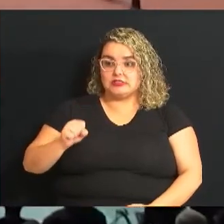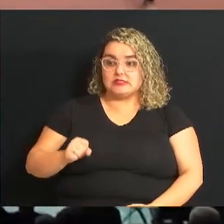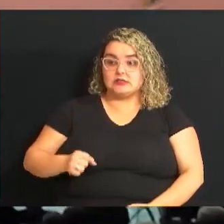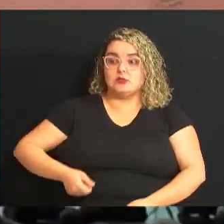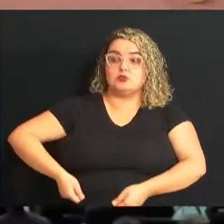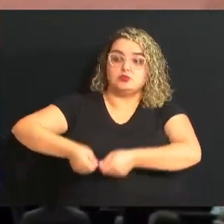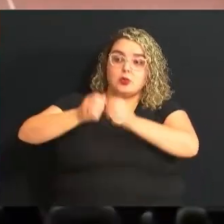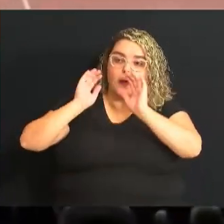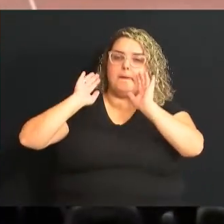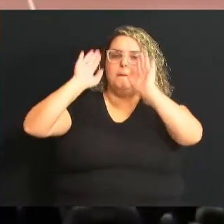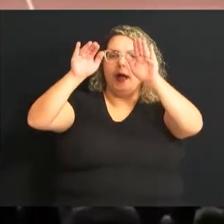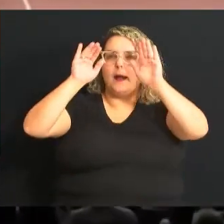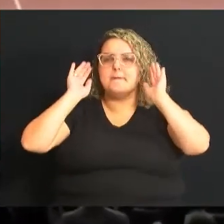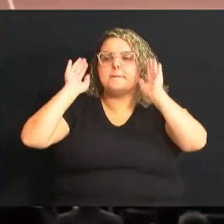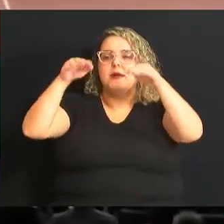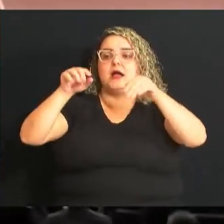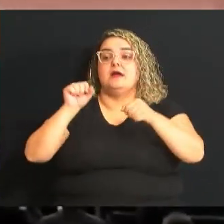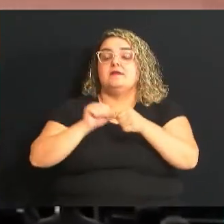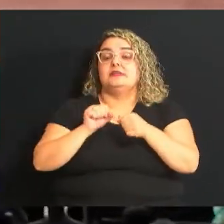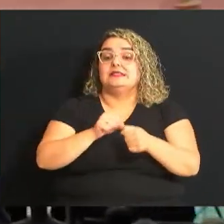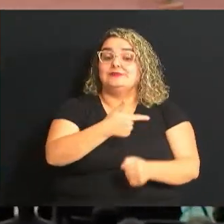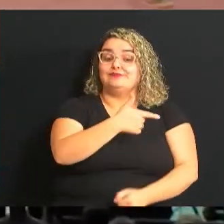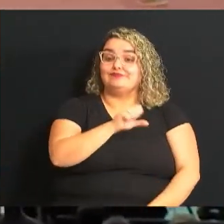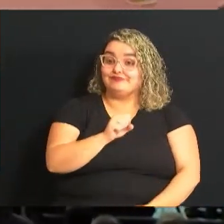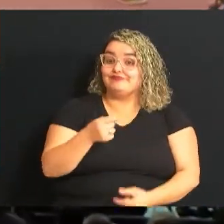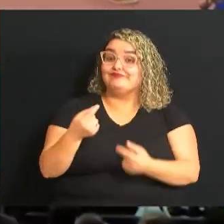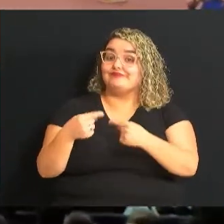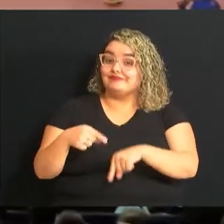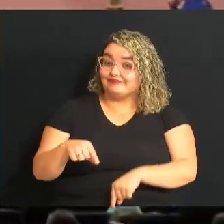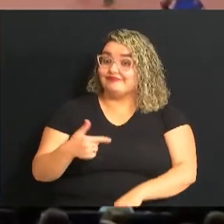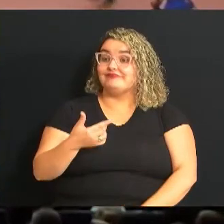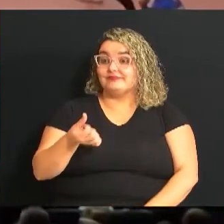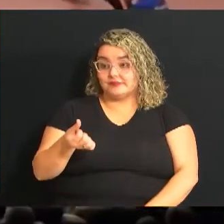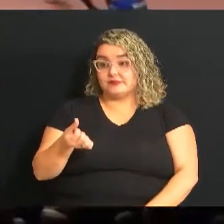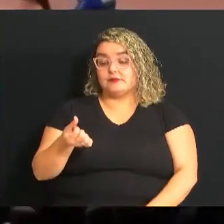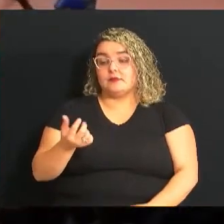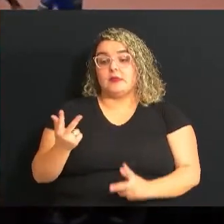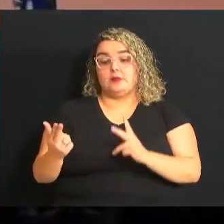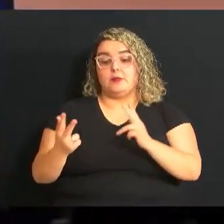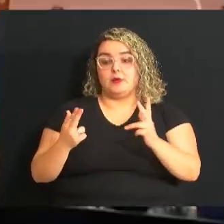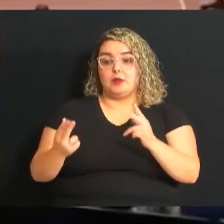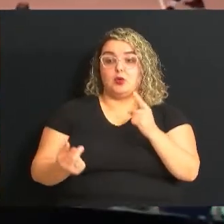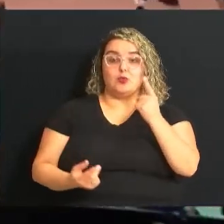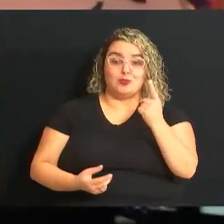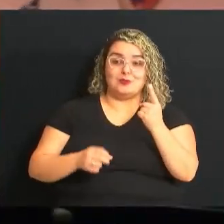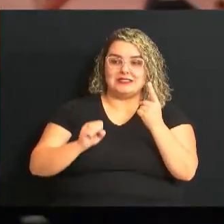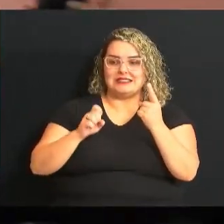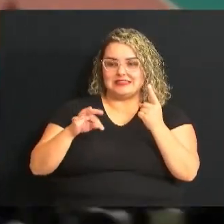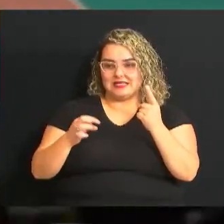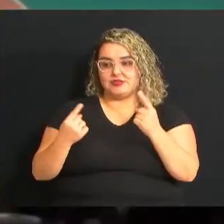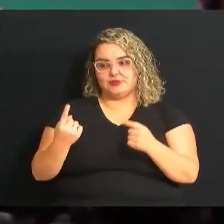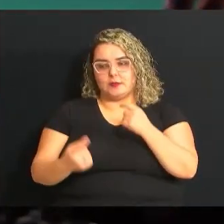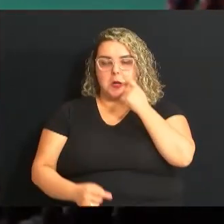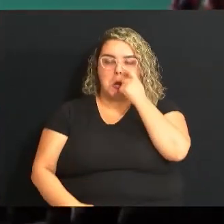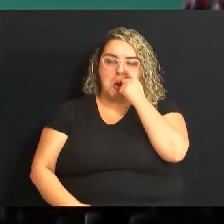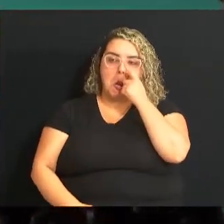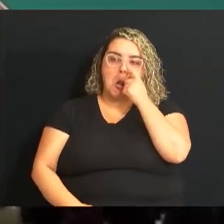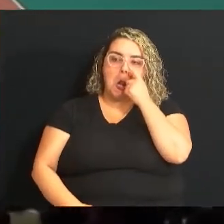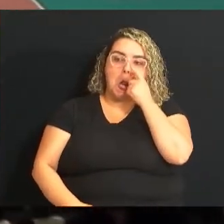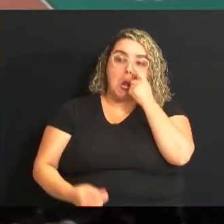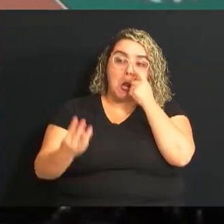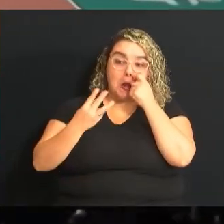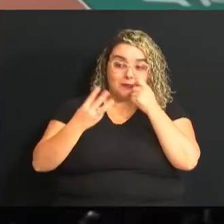dos profissionais e entregadores de produtos e serviços que se utilizam de motocicletas. A